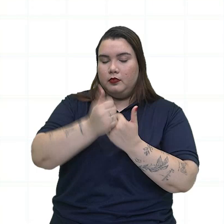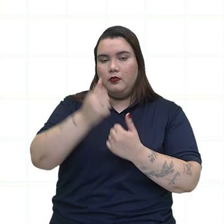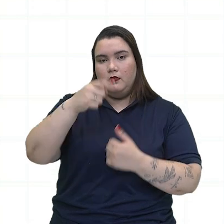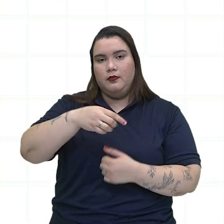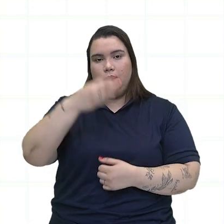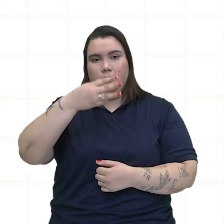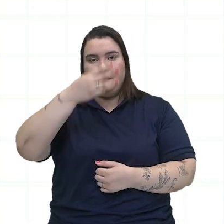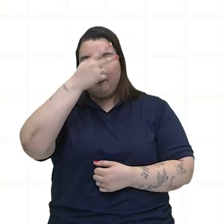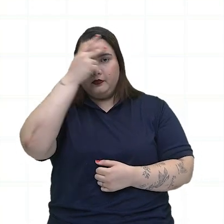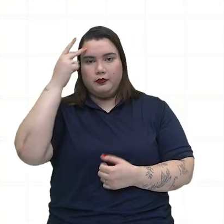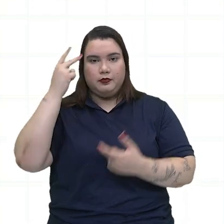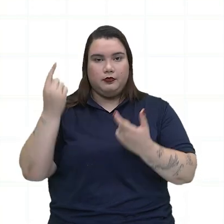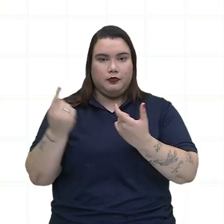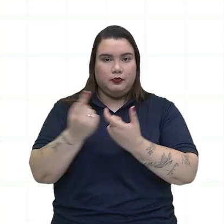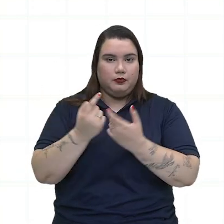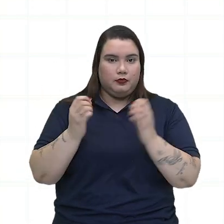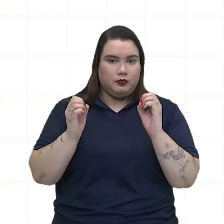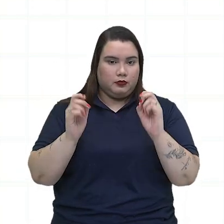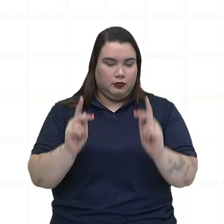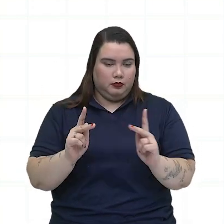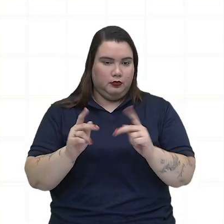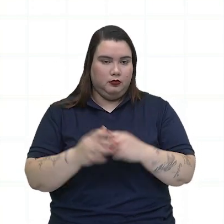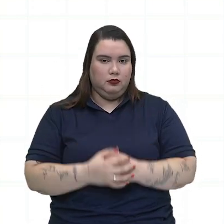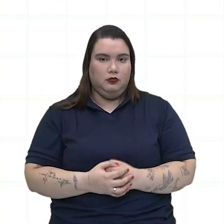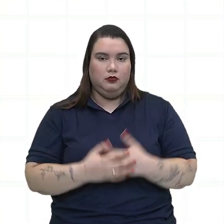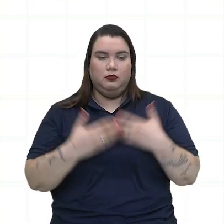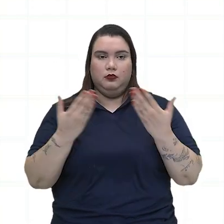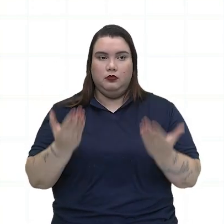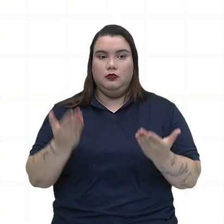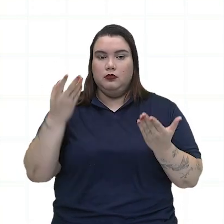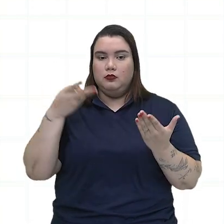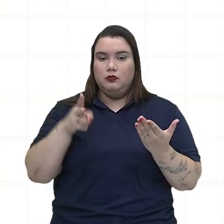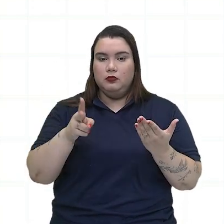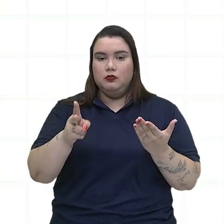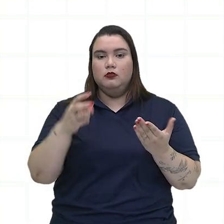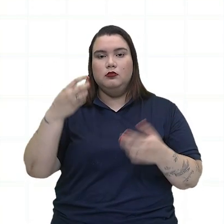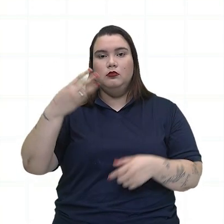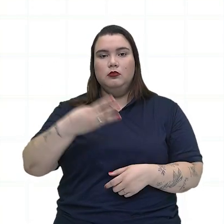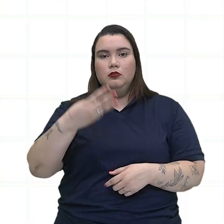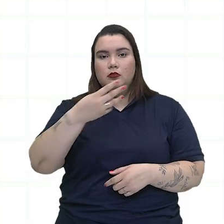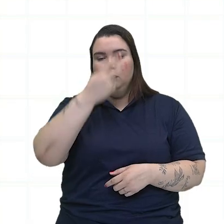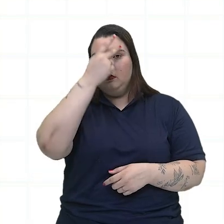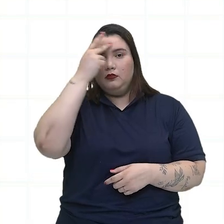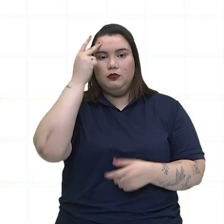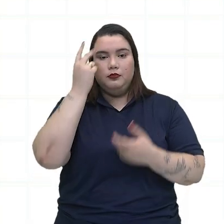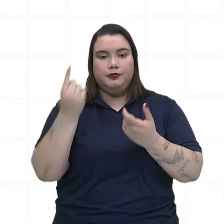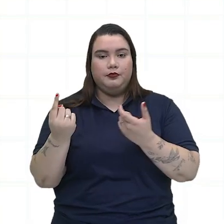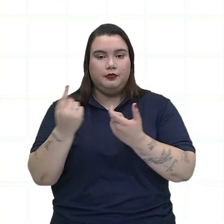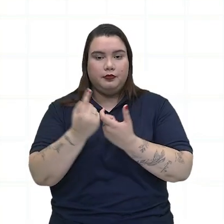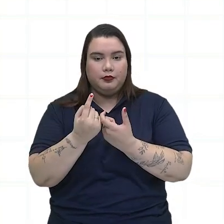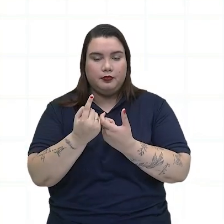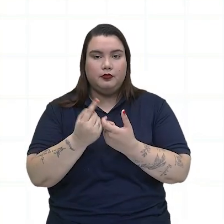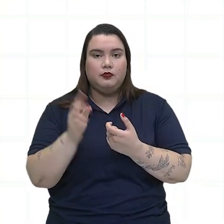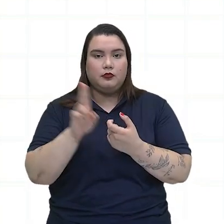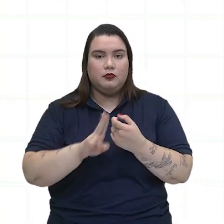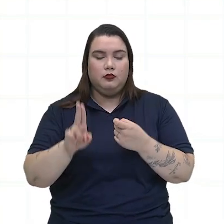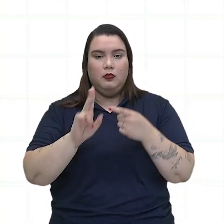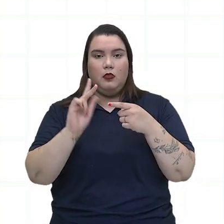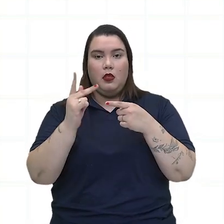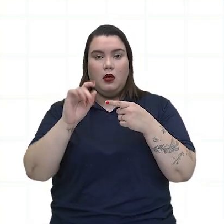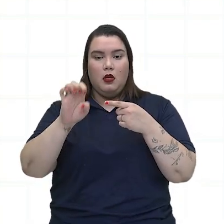terceira pessoa do singular, tá bom? Então, todas as vezes na terceira pessoa do singular, he, she or it, o